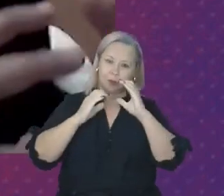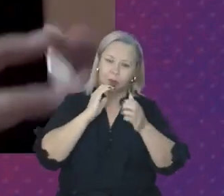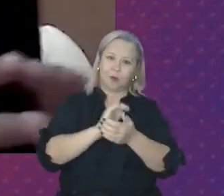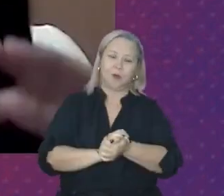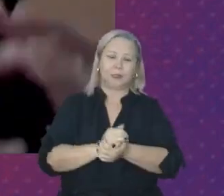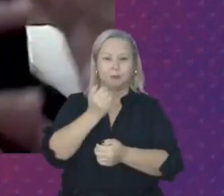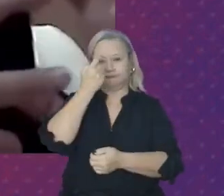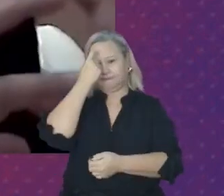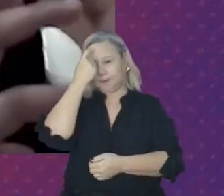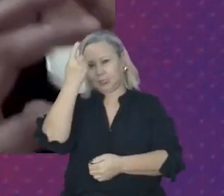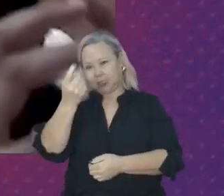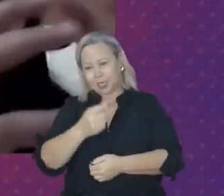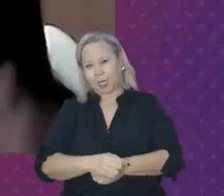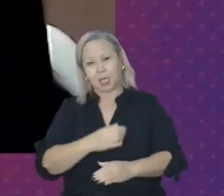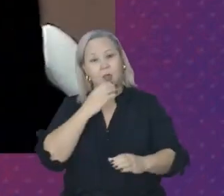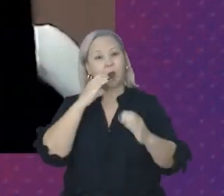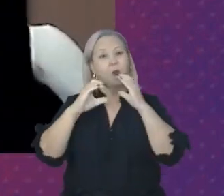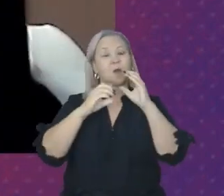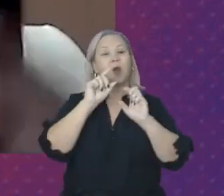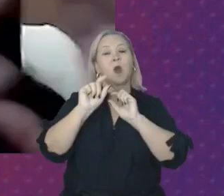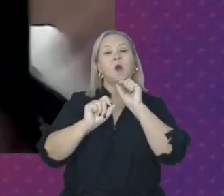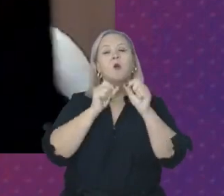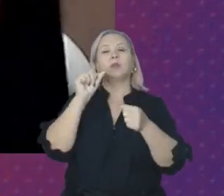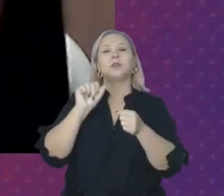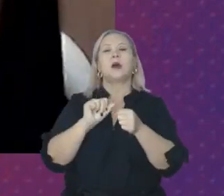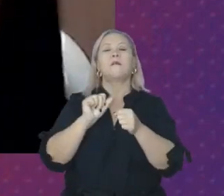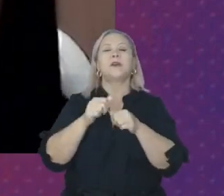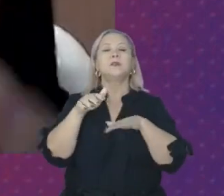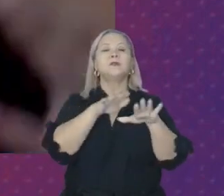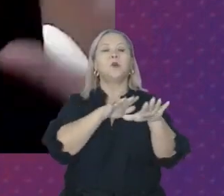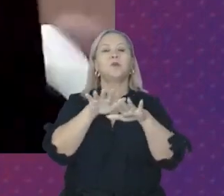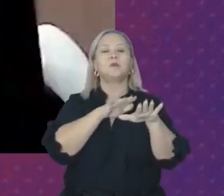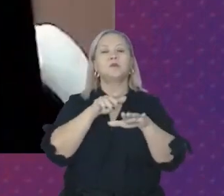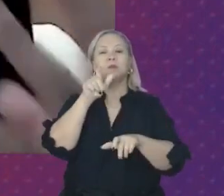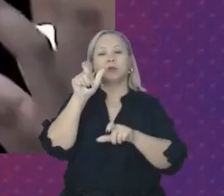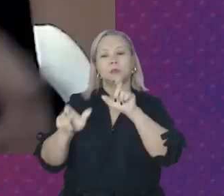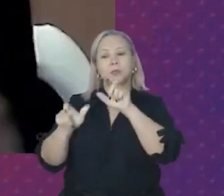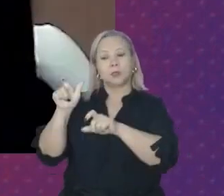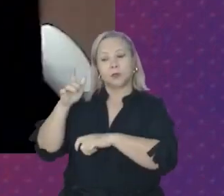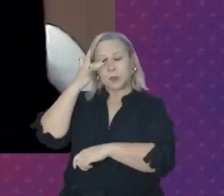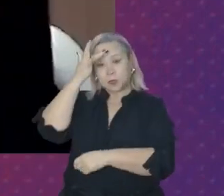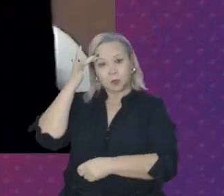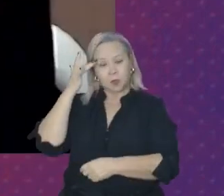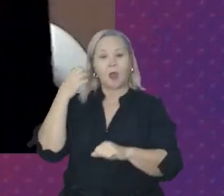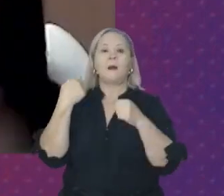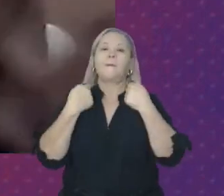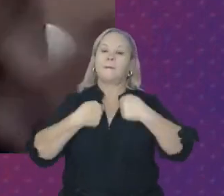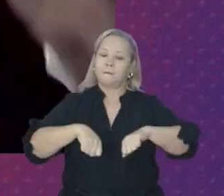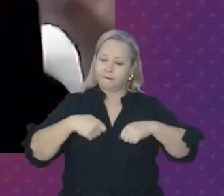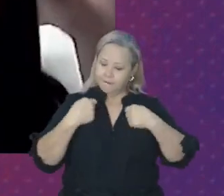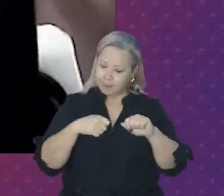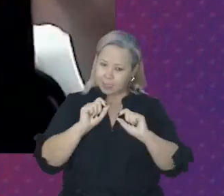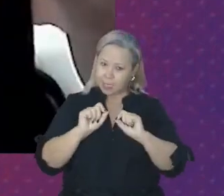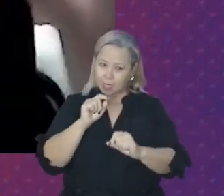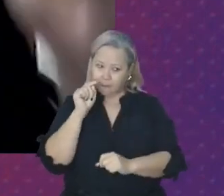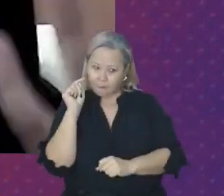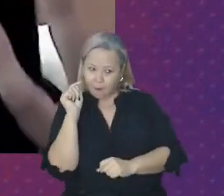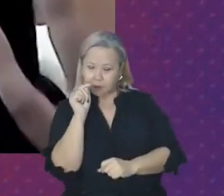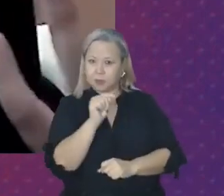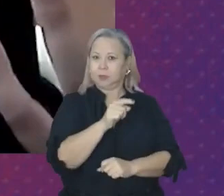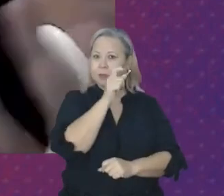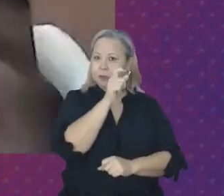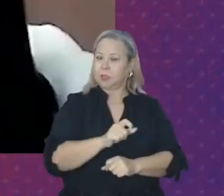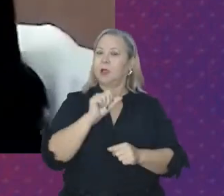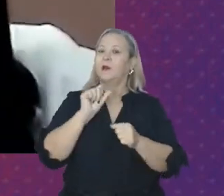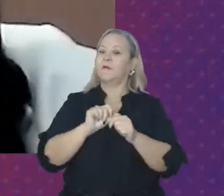suas ideias, de comunicação do que você está fazendo, de mobilização dessas pessoas. Então, é necessário que você